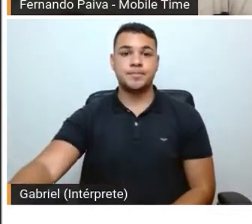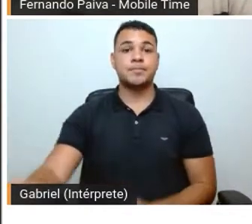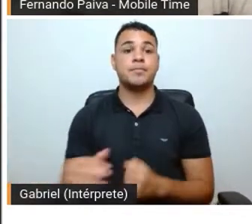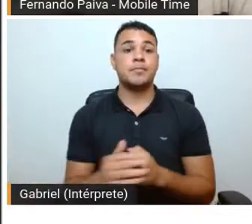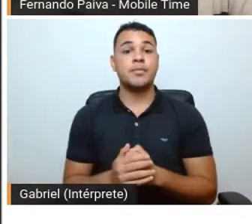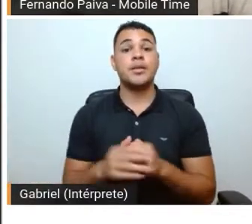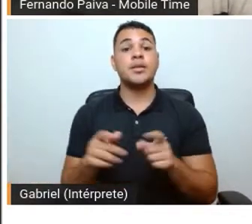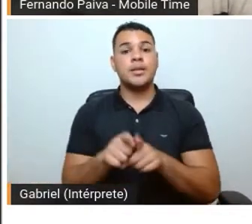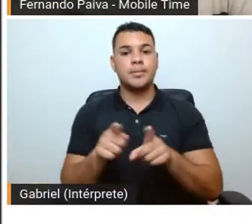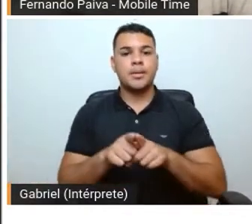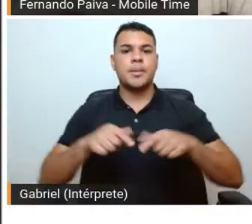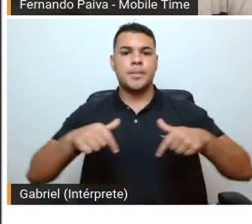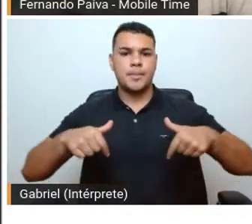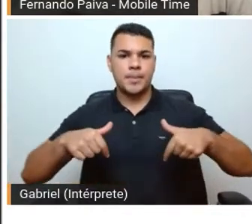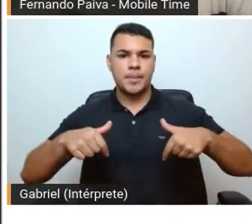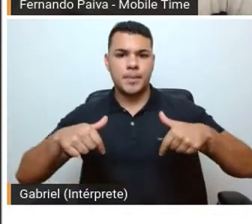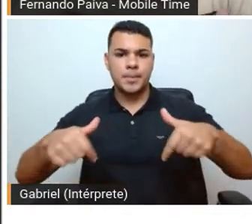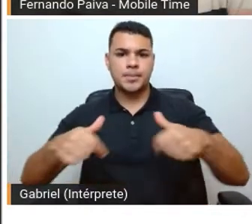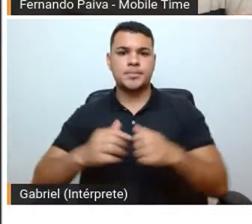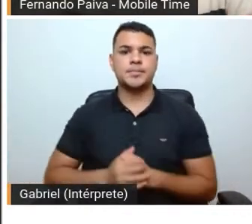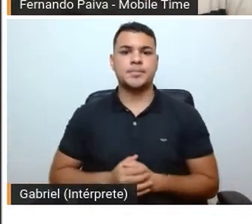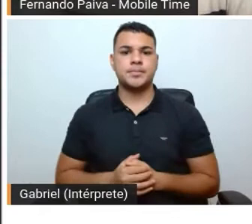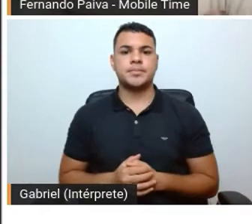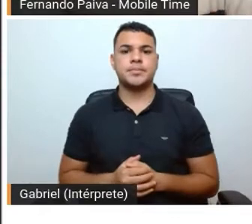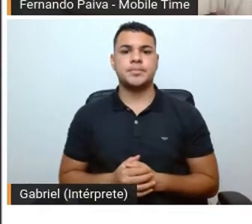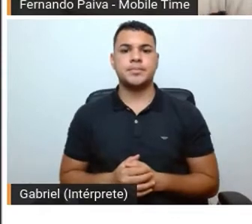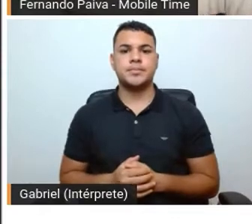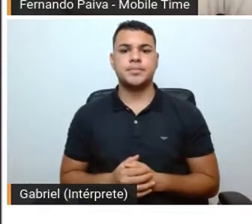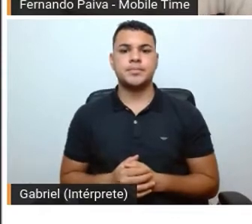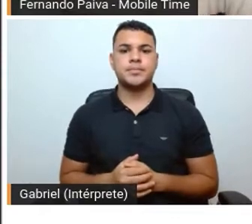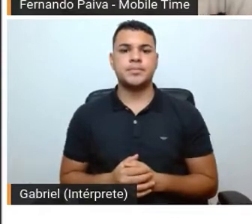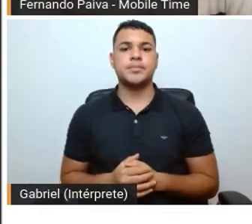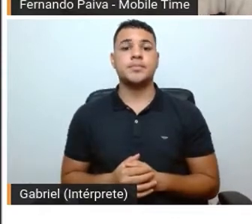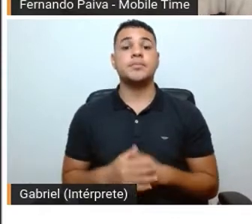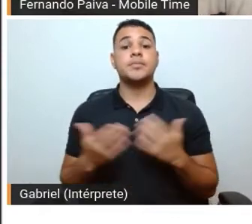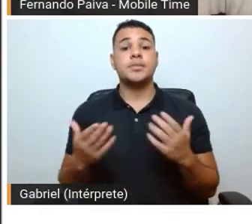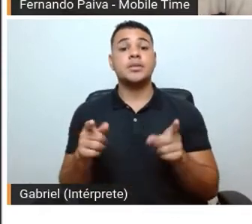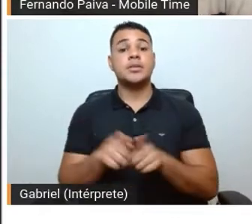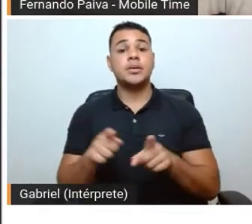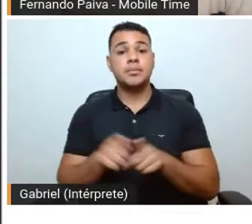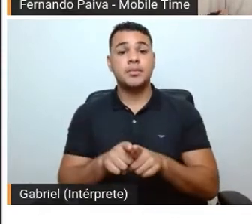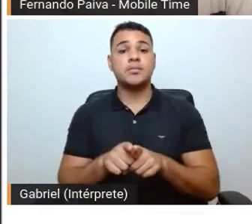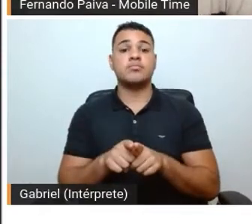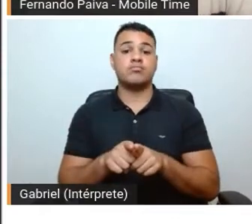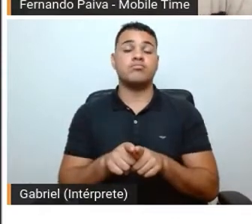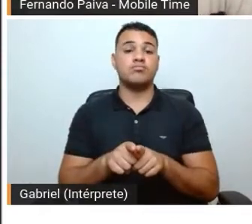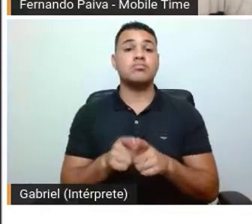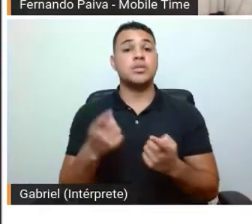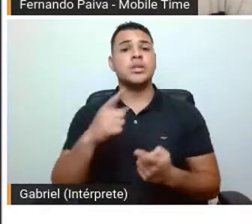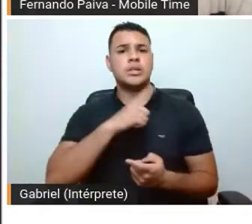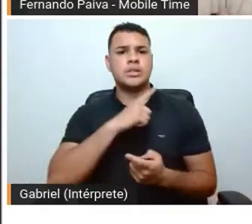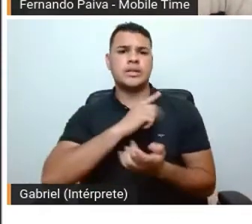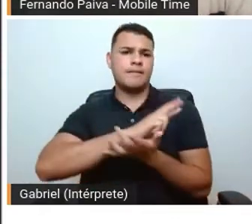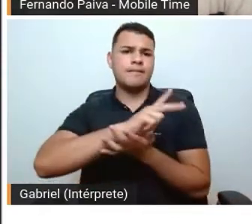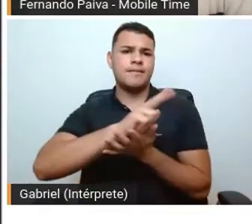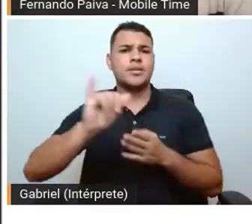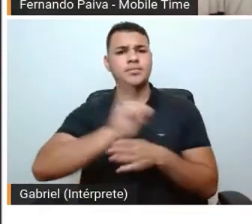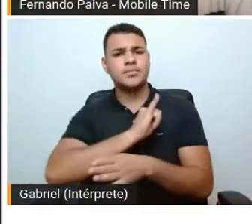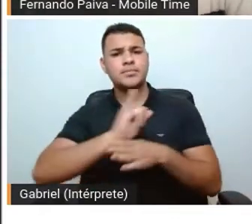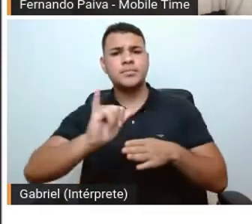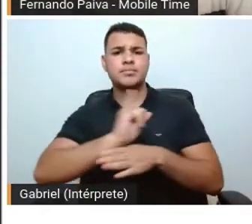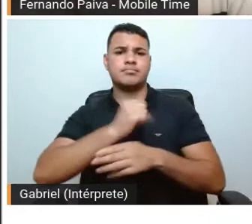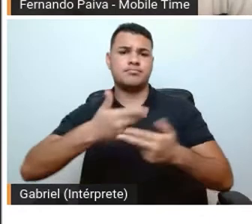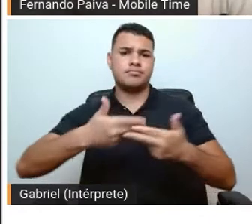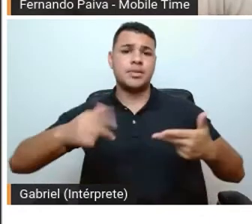time além da gente escrever diariamente notícias sobre o setor gestão newsletter que a gente diz Parem de